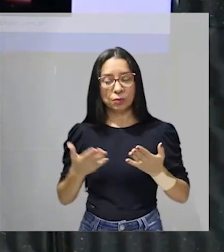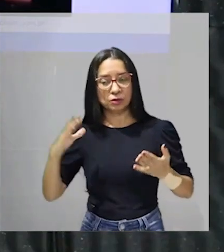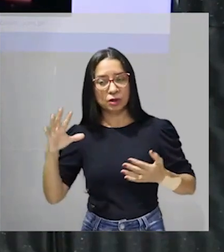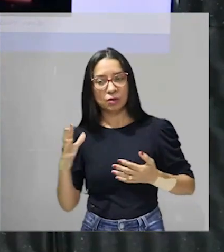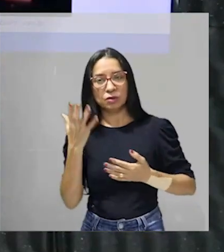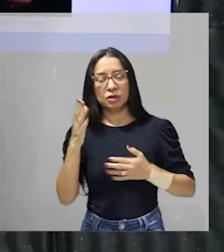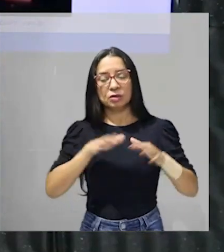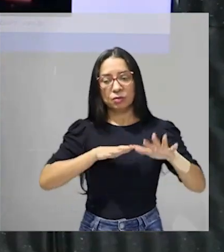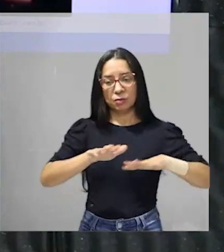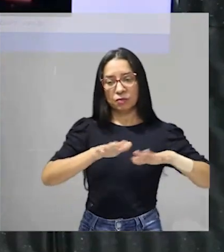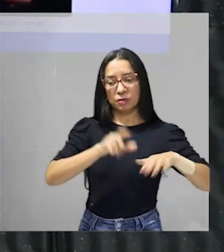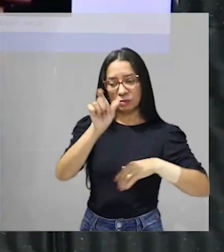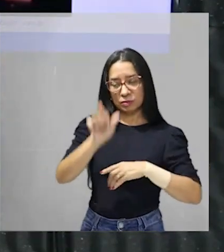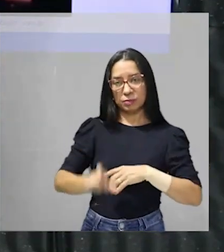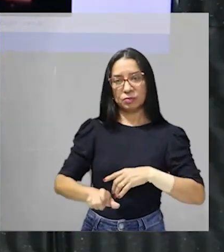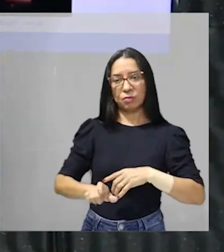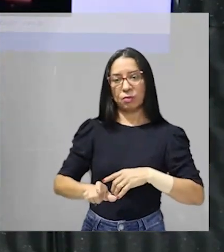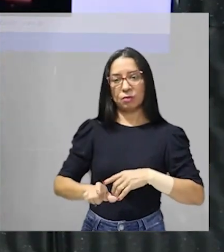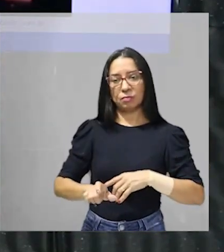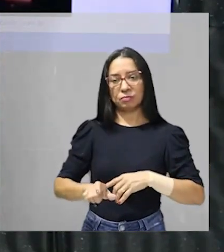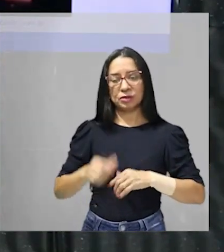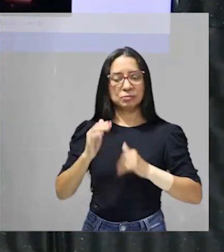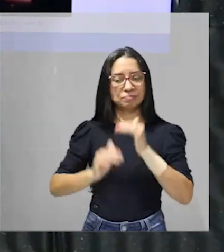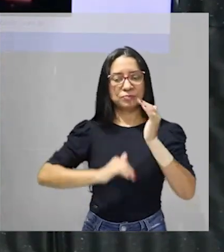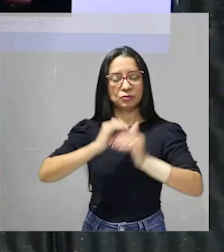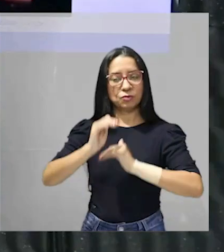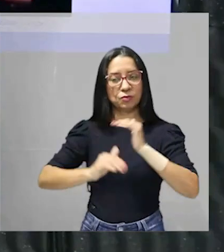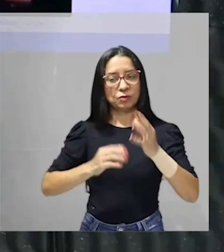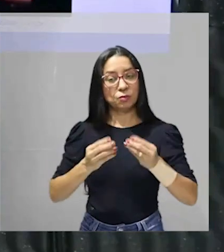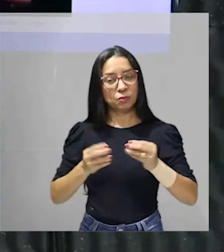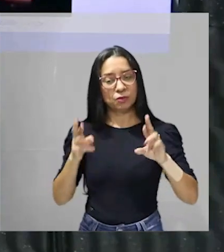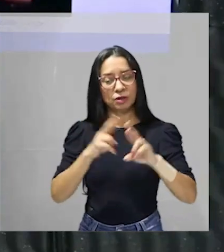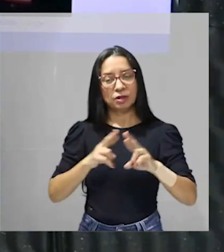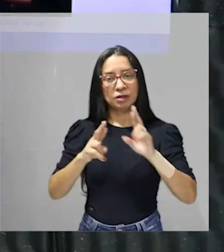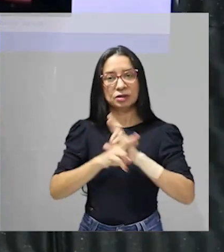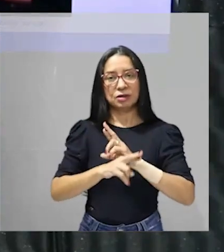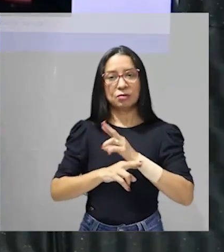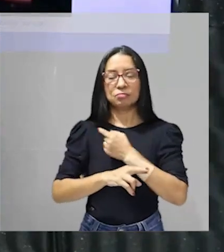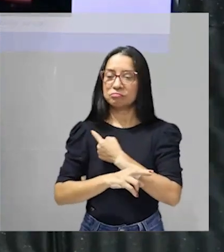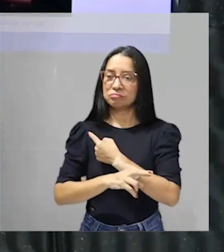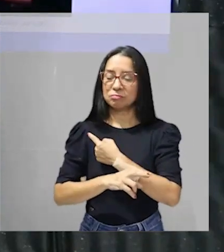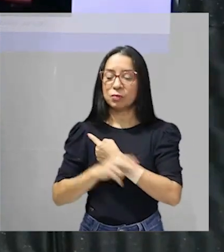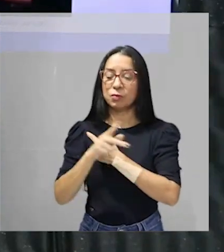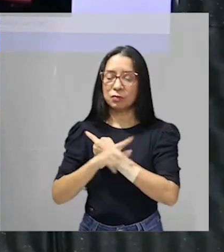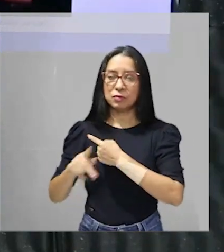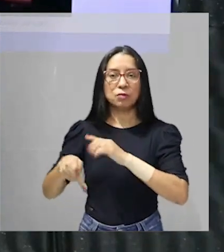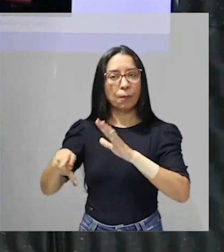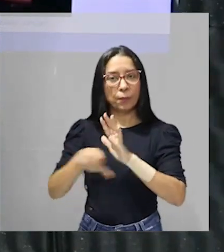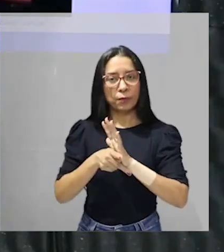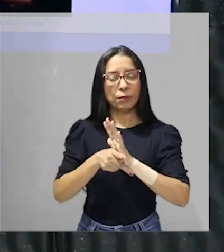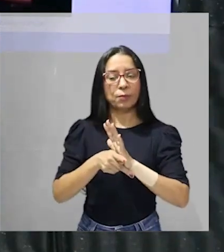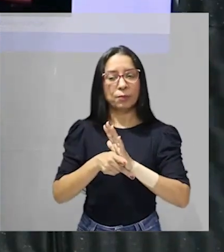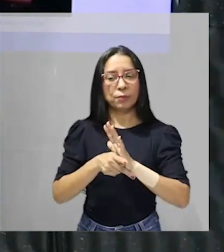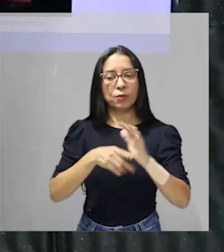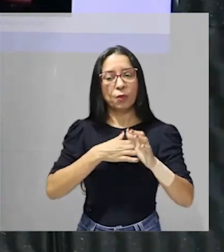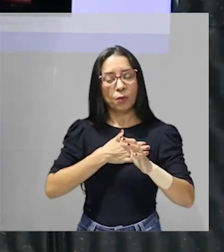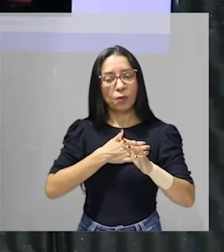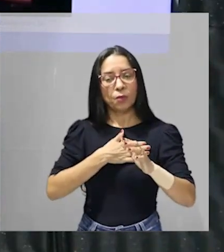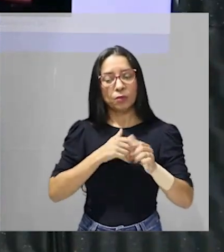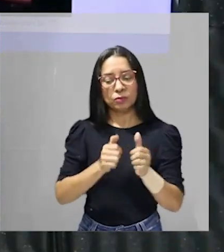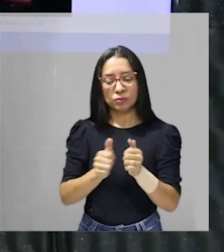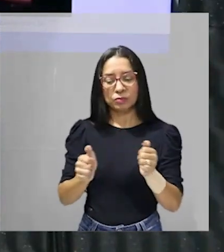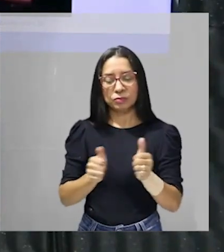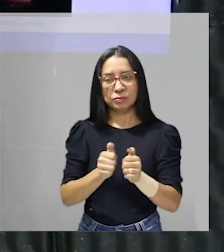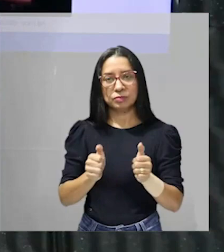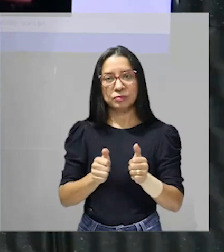e é um mercado é que ele tem crescido bastante em relação a isso eu mesmo gosto bastante de jogar videogame mas adiciono a minha vida